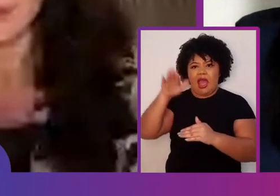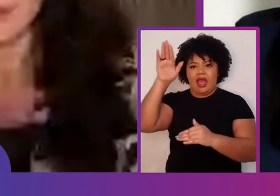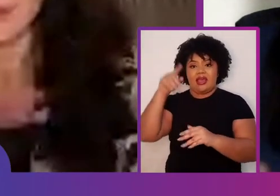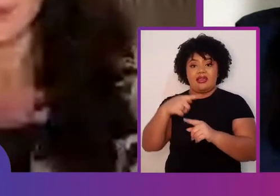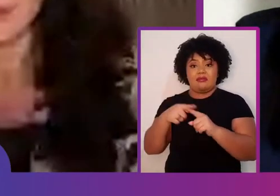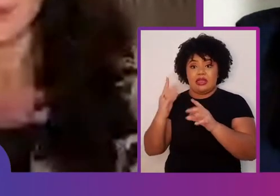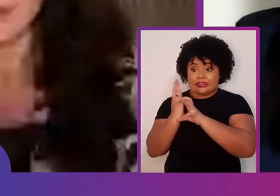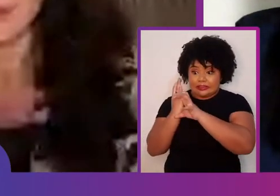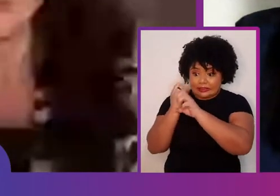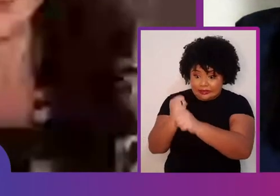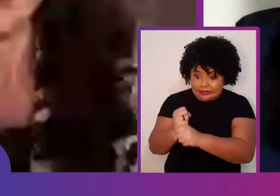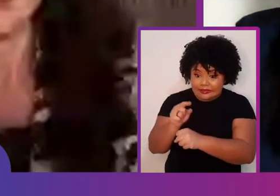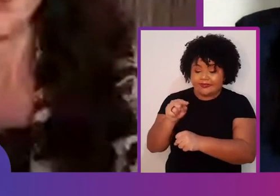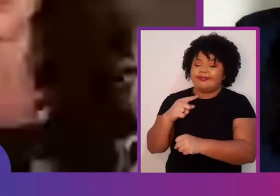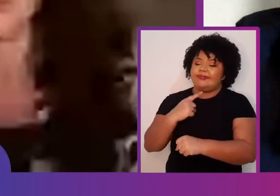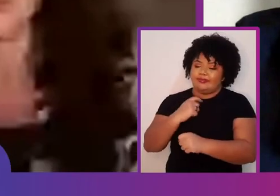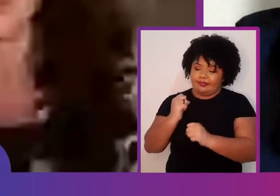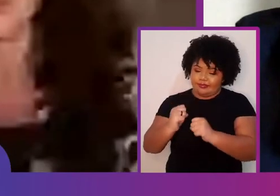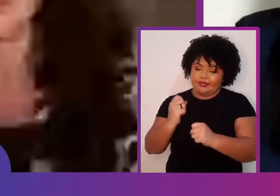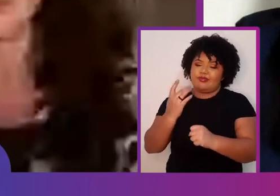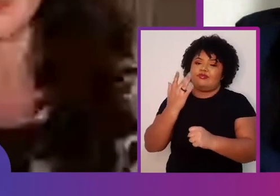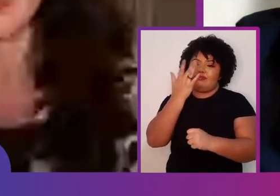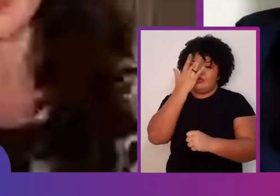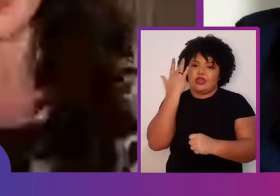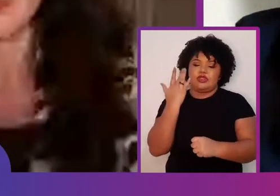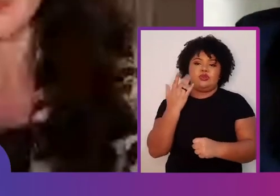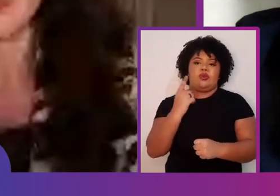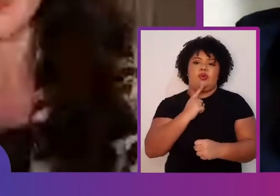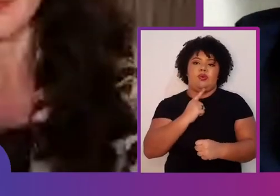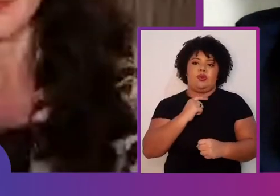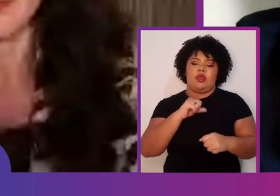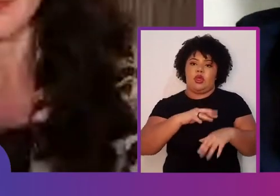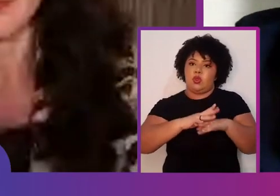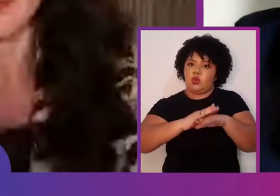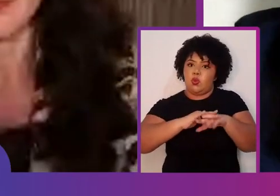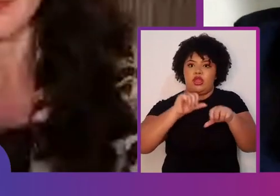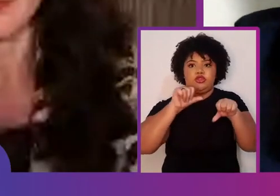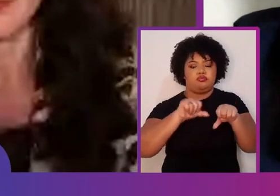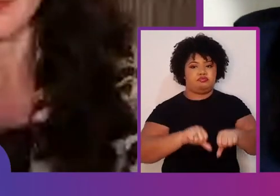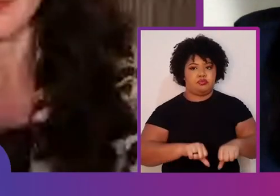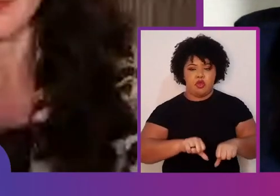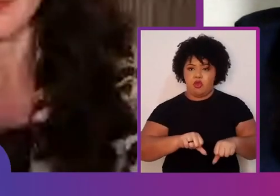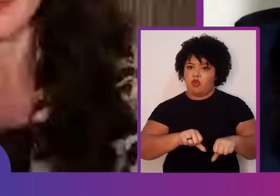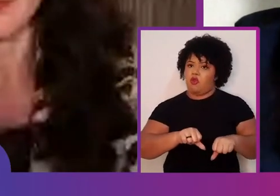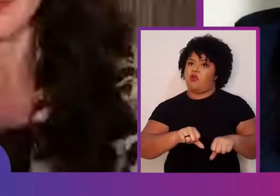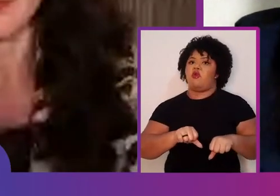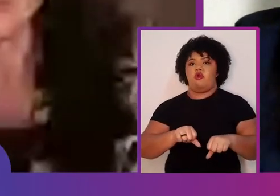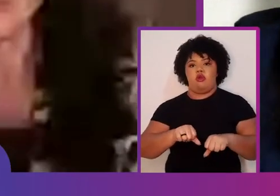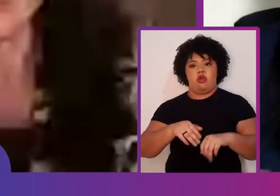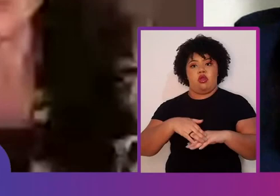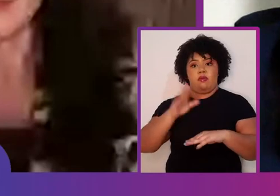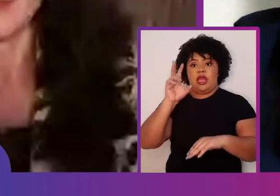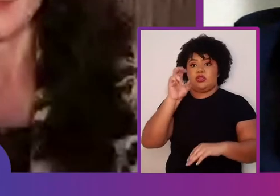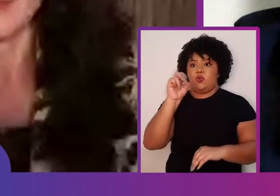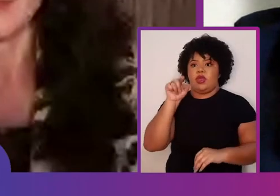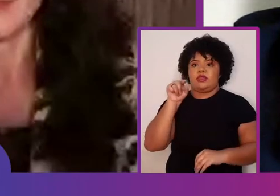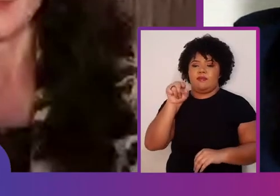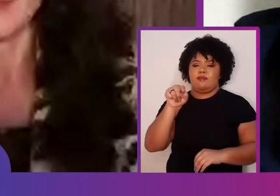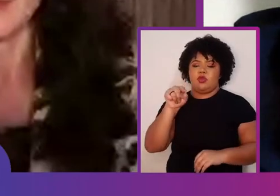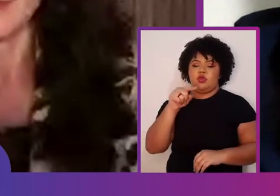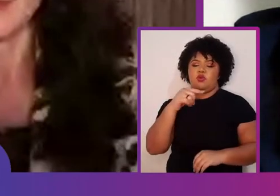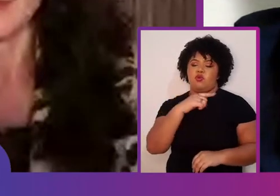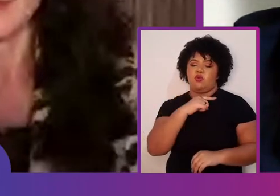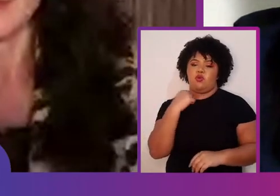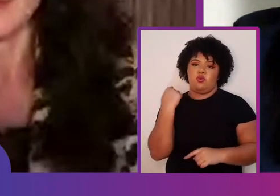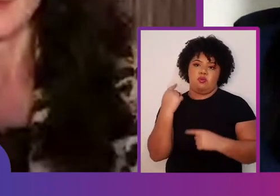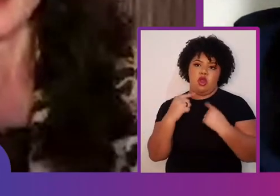né? E deixa a pessoa bastante debilitada, e chegar a mais de 50 mil mortes, como a gente tem no Brasil hoje, né? Obviamente